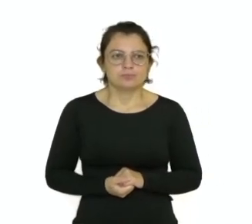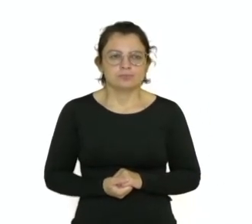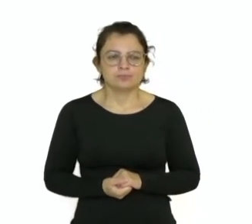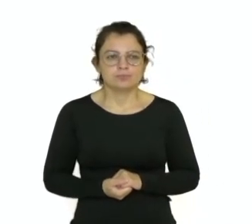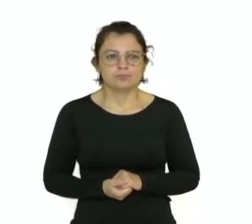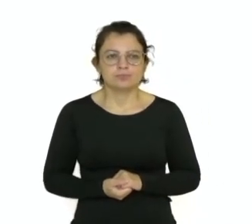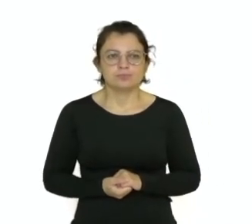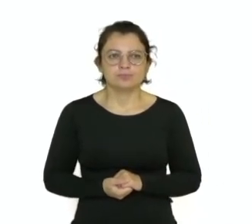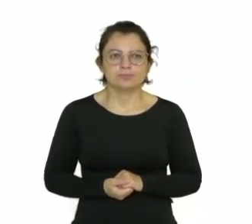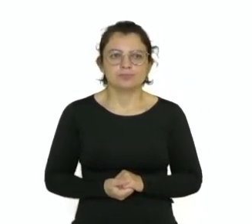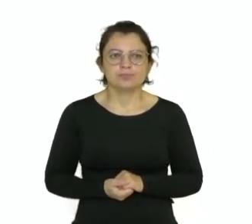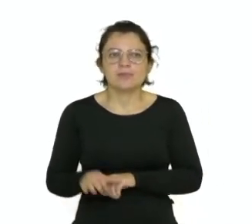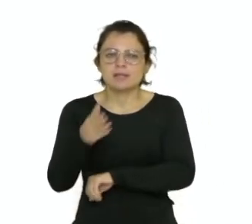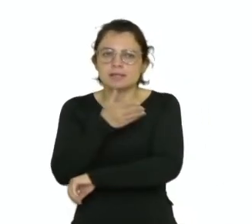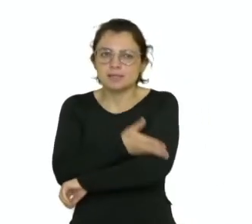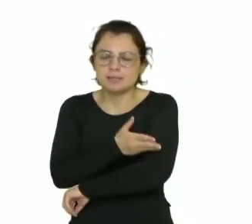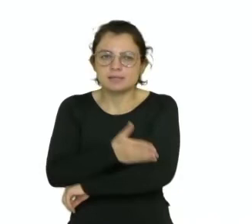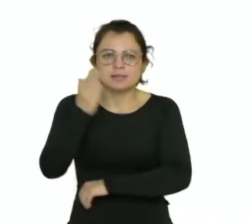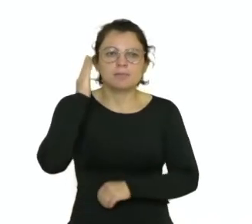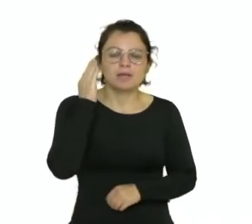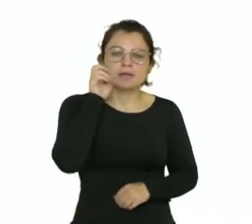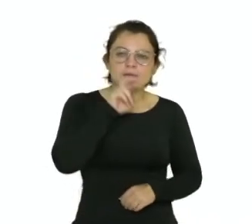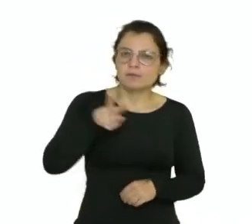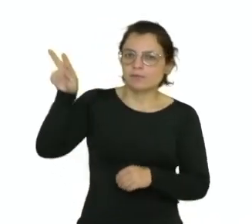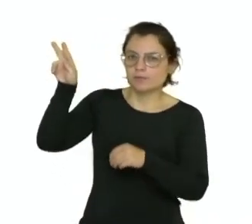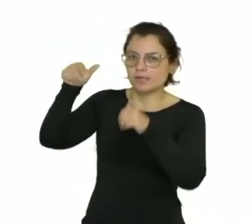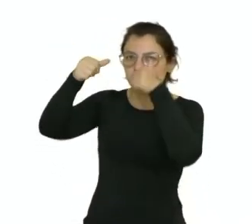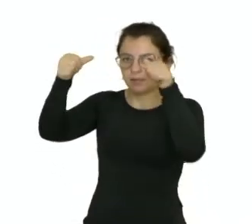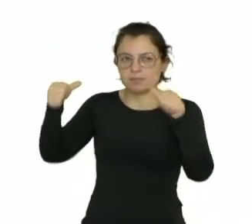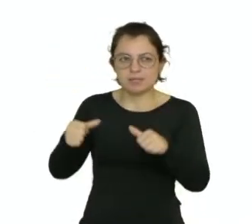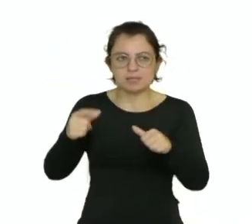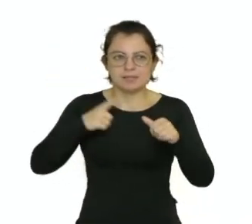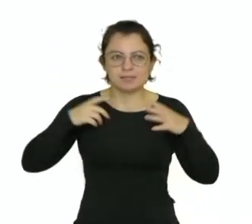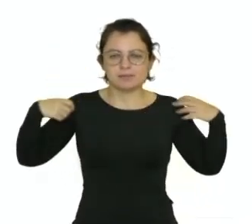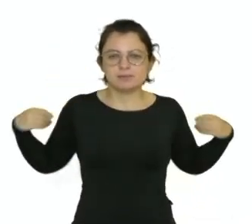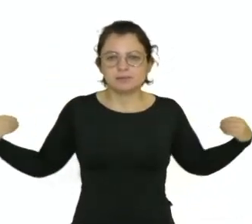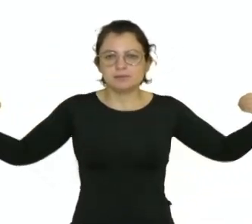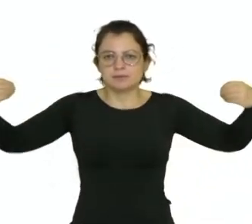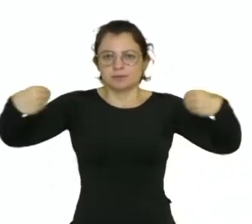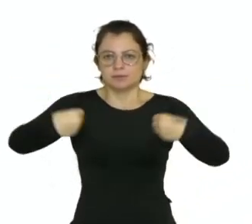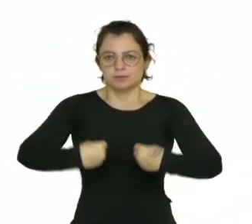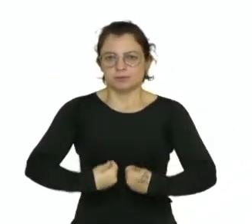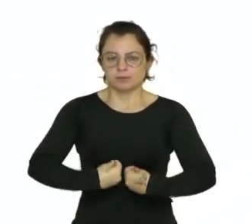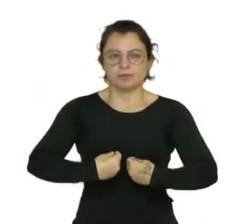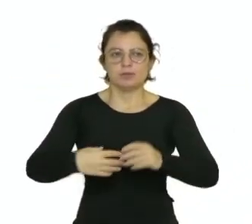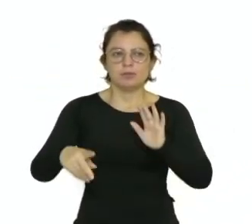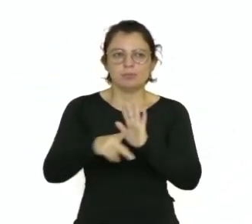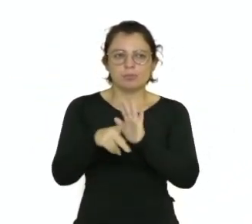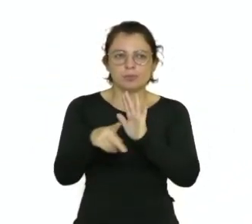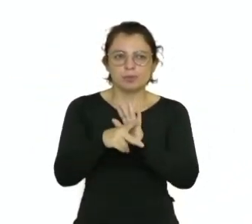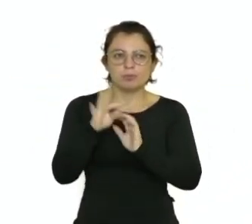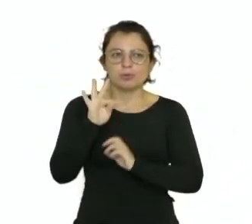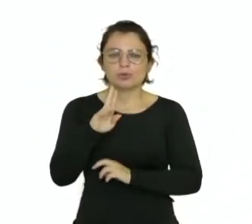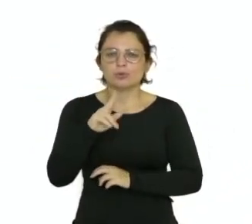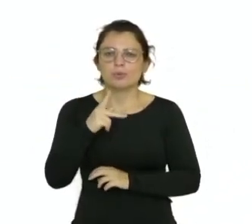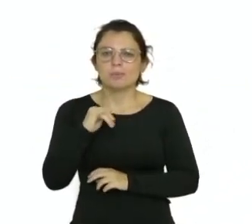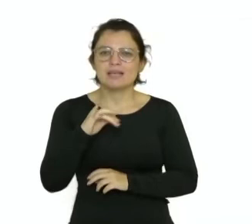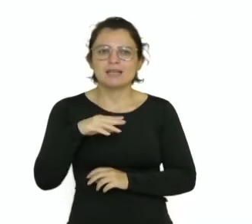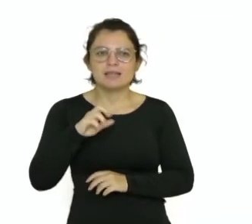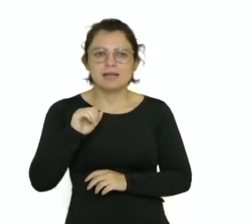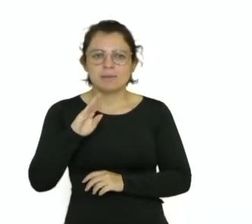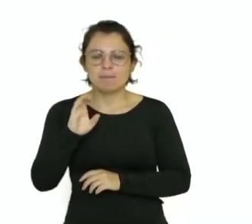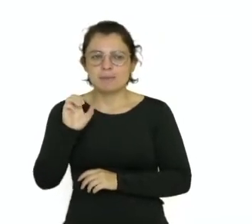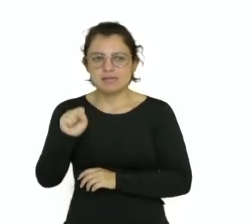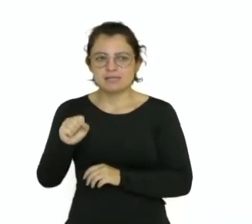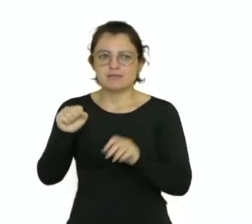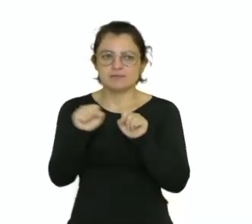Técnicas e saberes, né? Nas imagens a gente vê aqui, ó, o manto, né? Os mantos confeccionados pelos tupinambás,